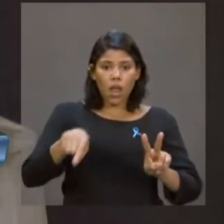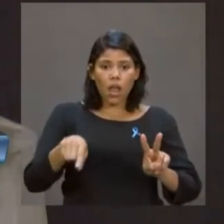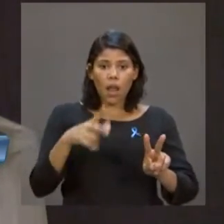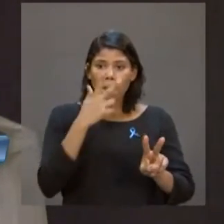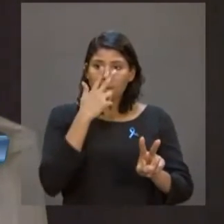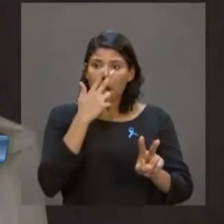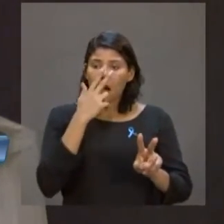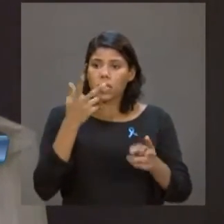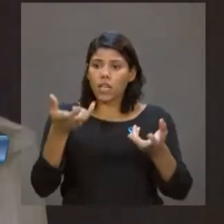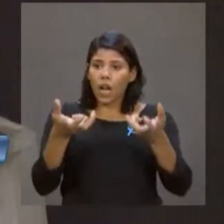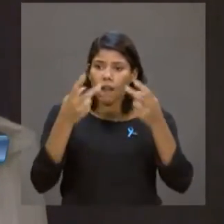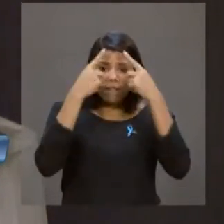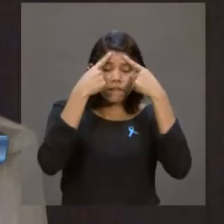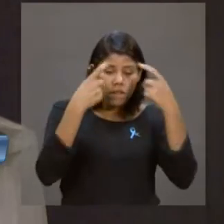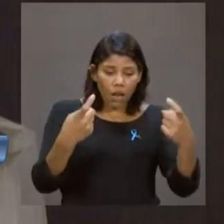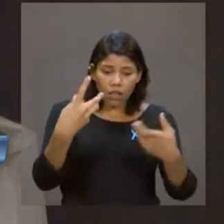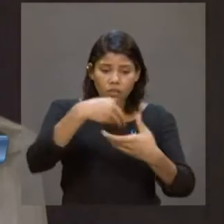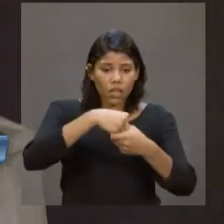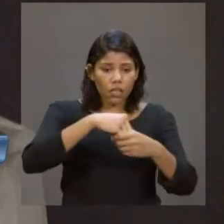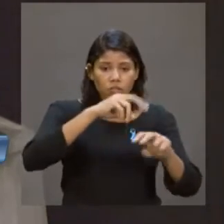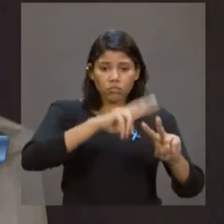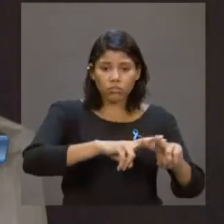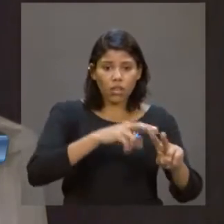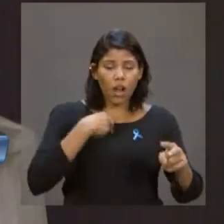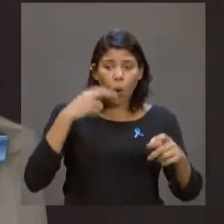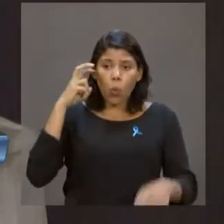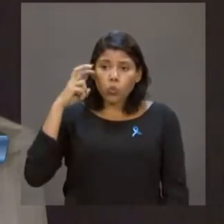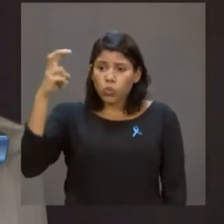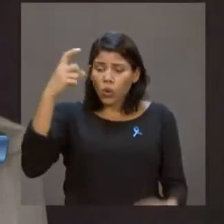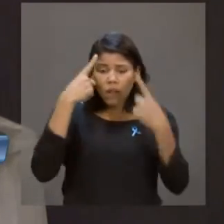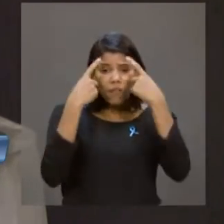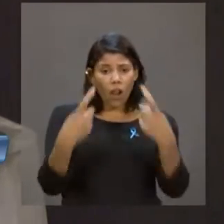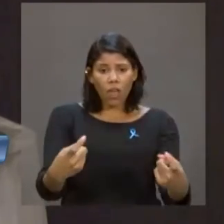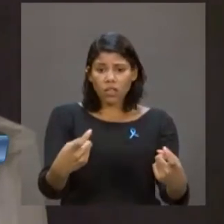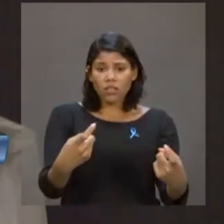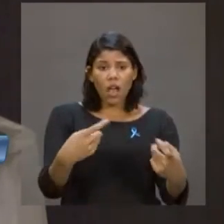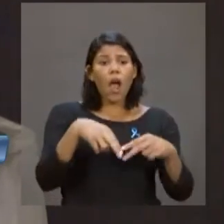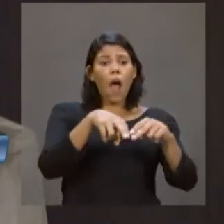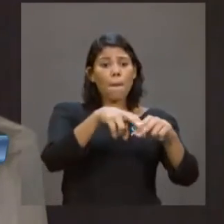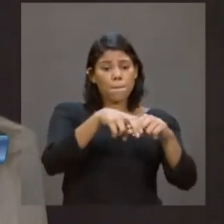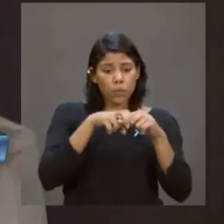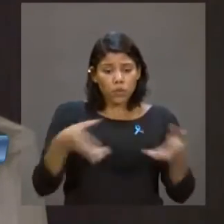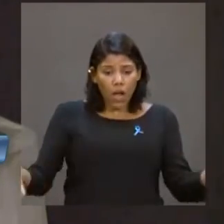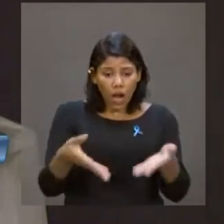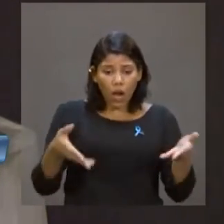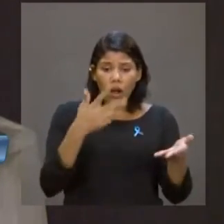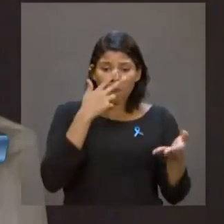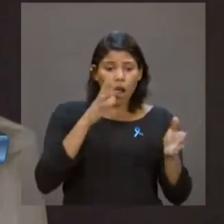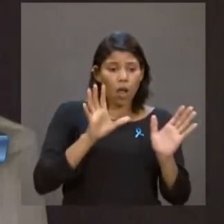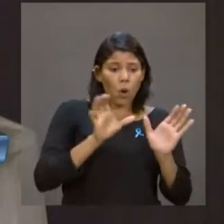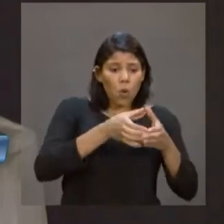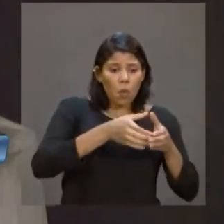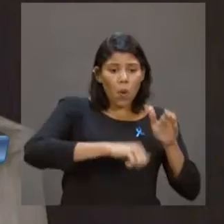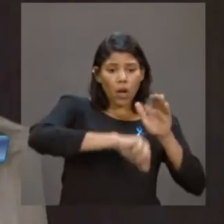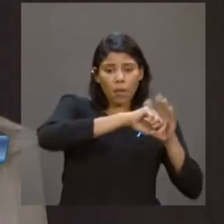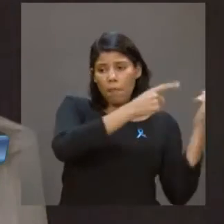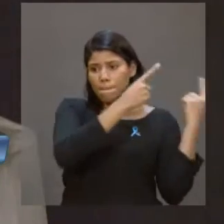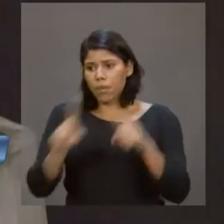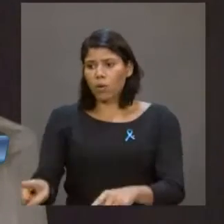administração da violência. Essa cultura da violência, ela gera rebatimentos, que devem ser,